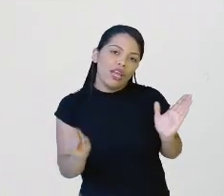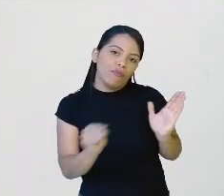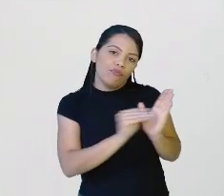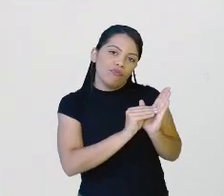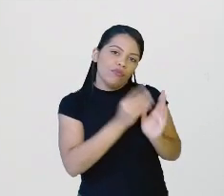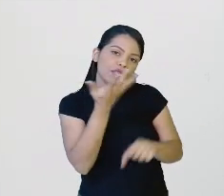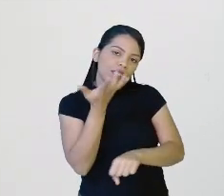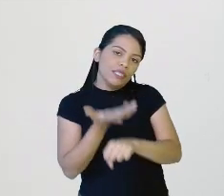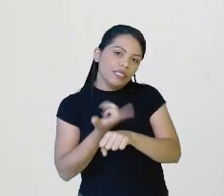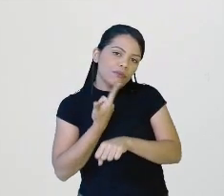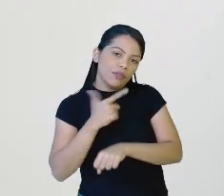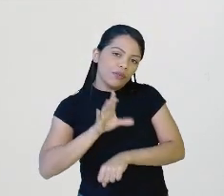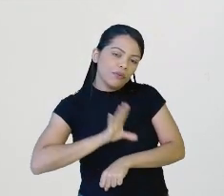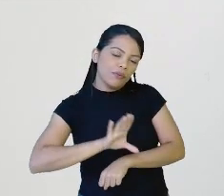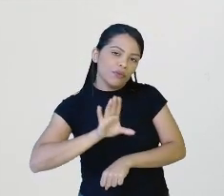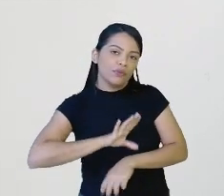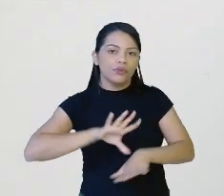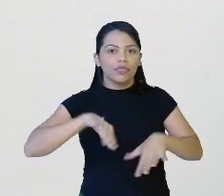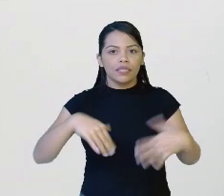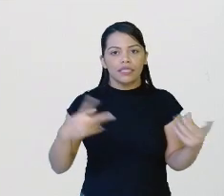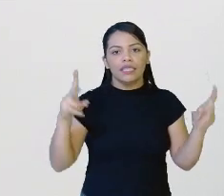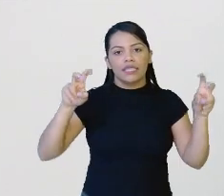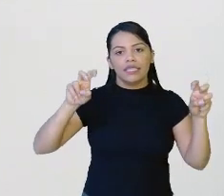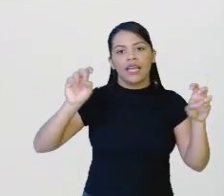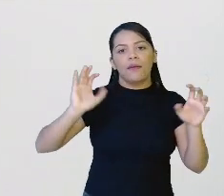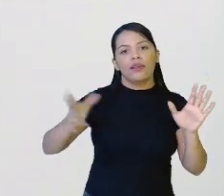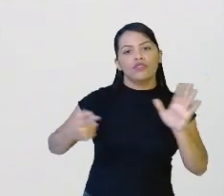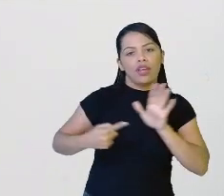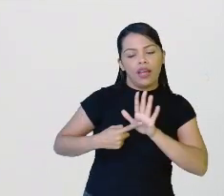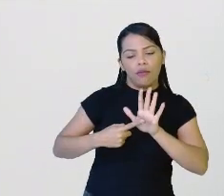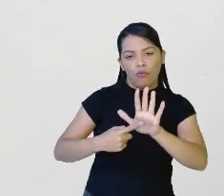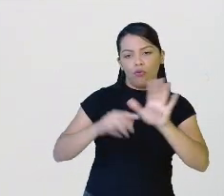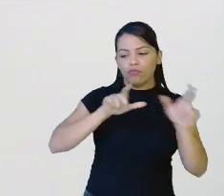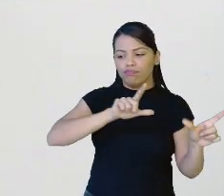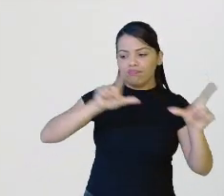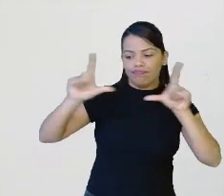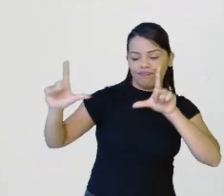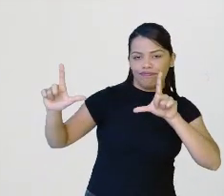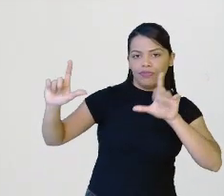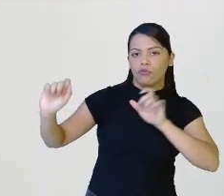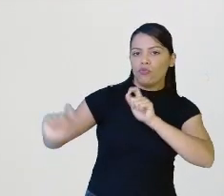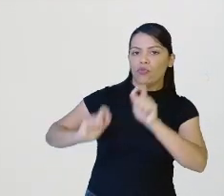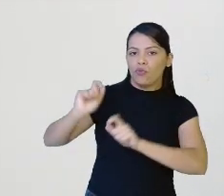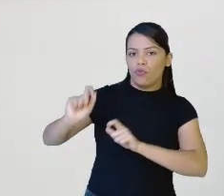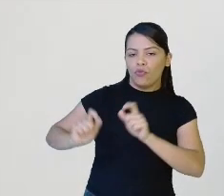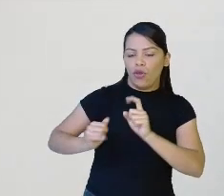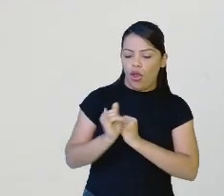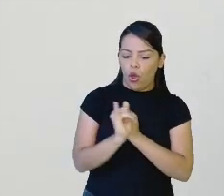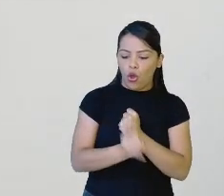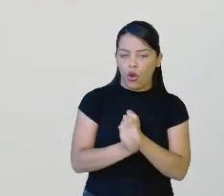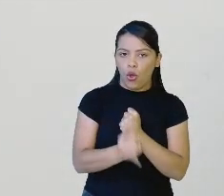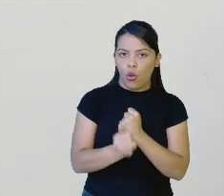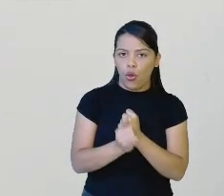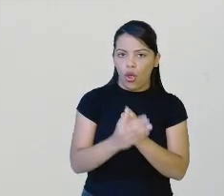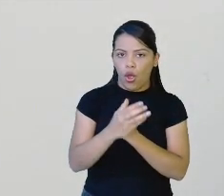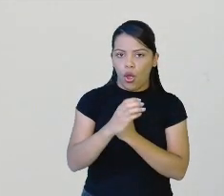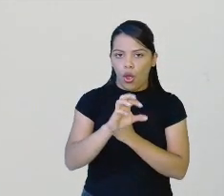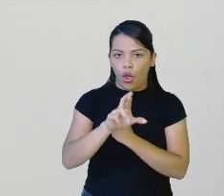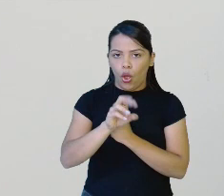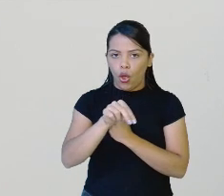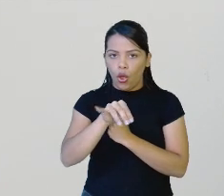disciplina é língua portuguesa e o tema já está na nossa tela, que são crônicas